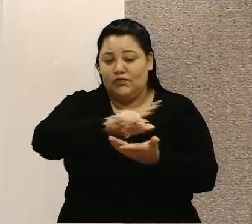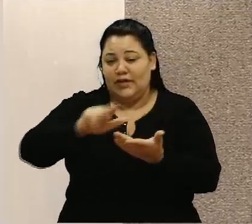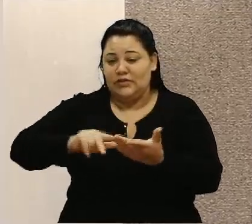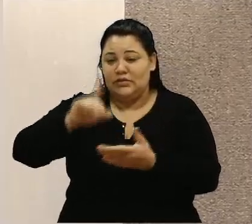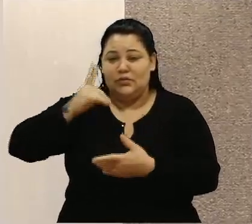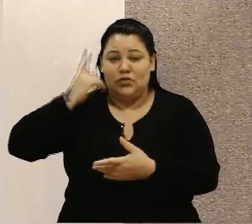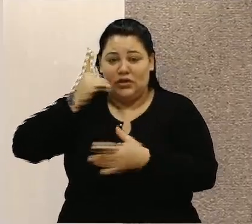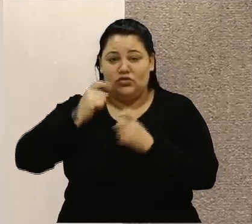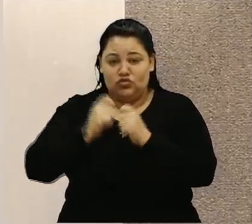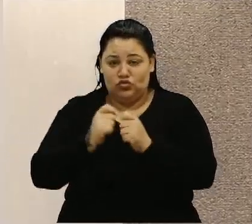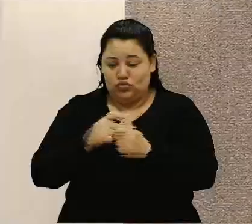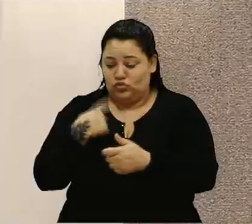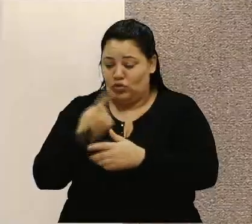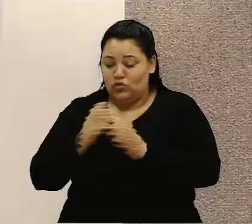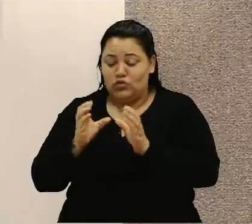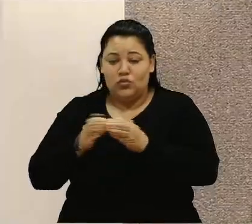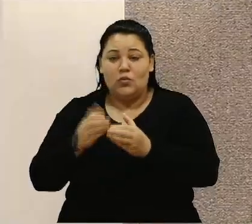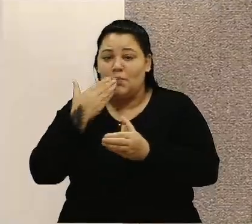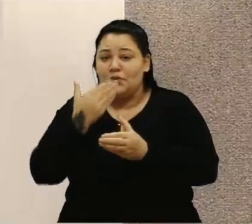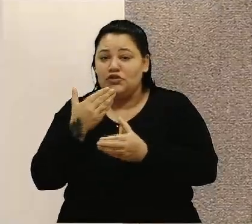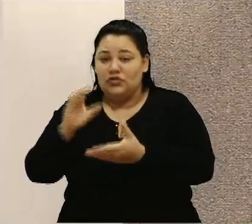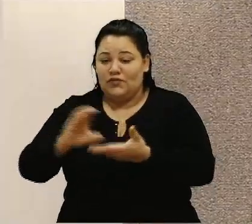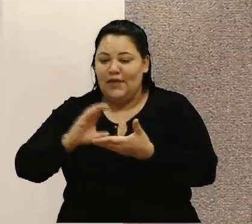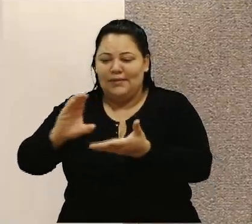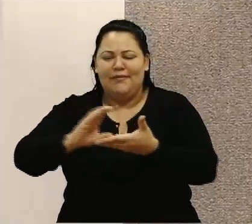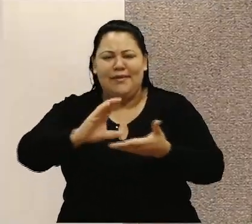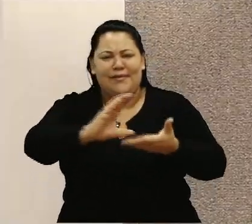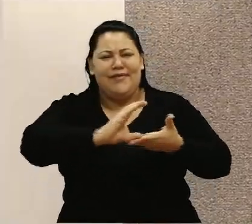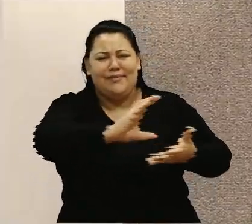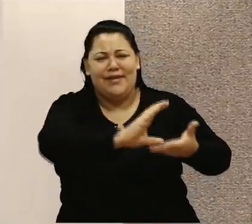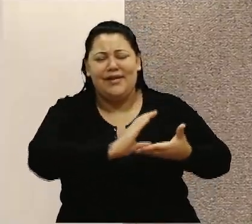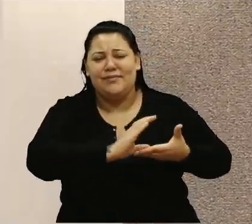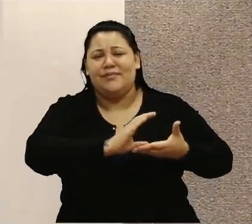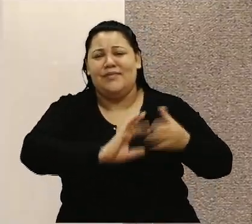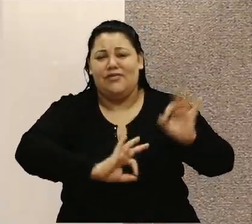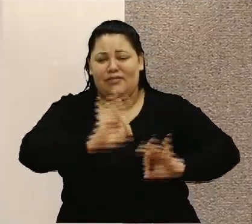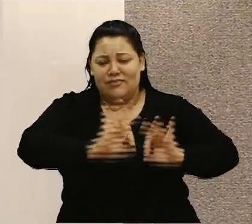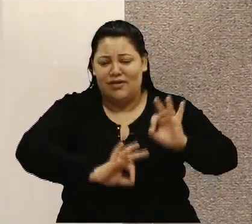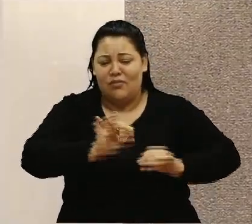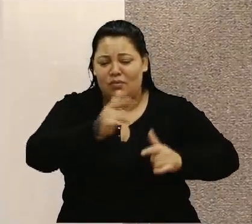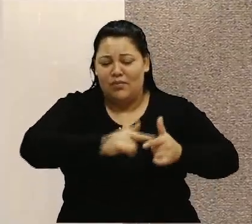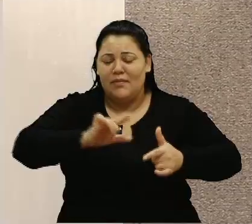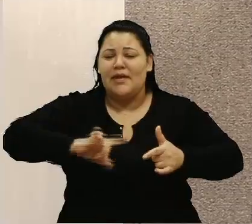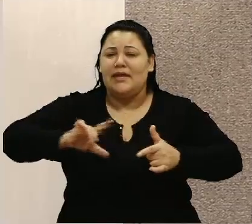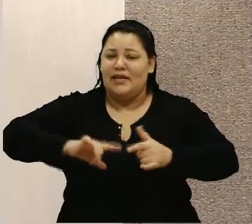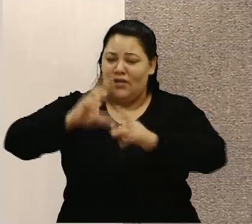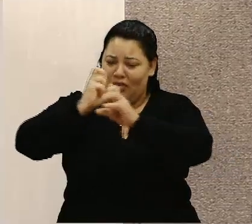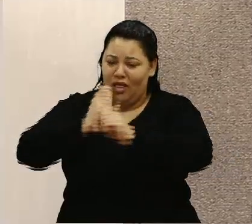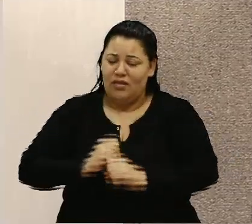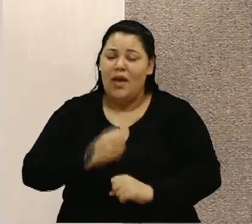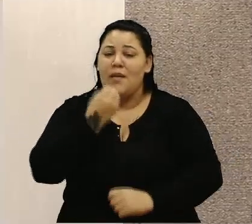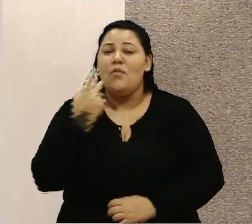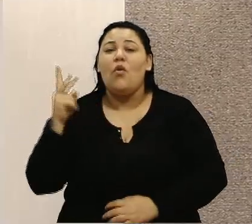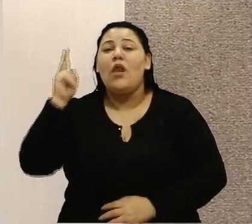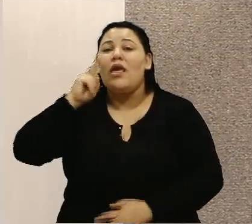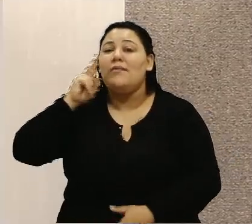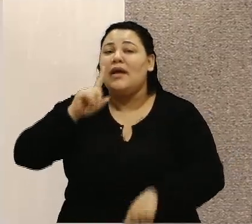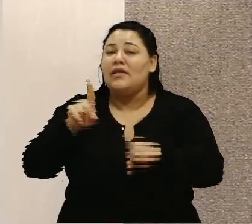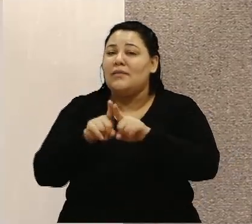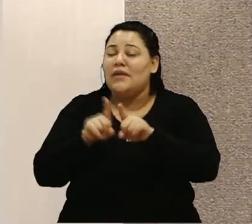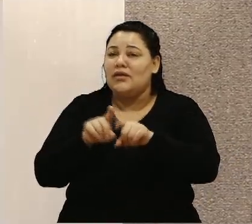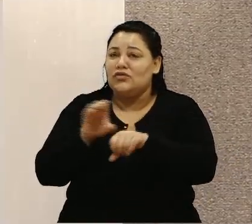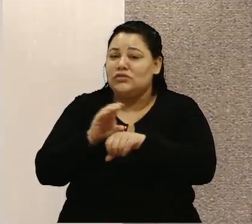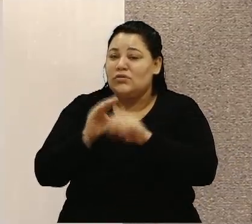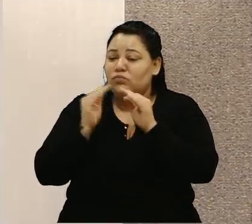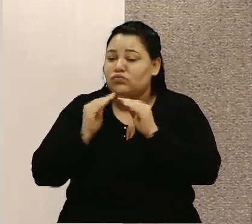bancada, solicitando emendas para reparar um problema que existe sim, de ordem orçamentária. É bom lembrar também que, constitucionalmente falando, nós temos